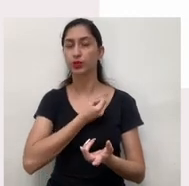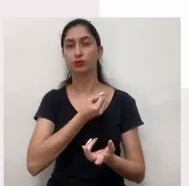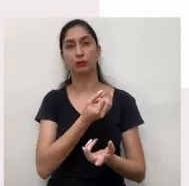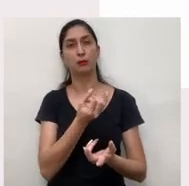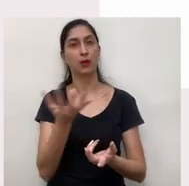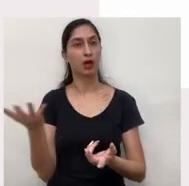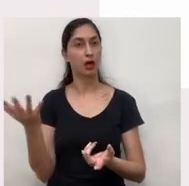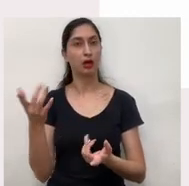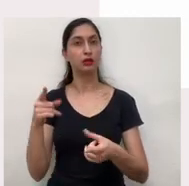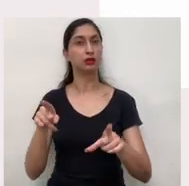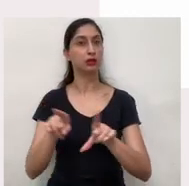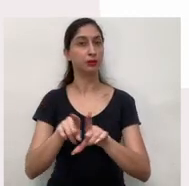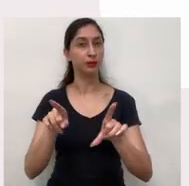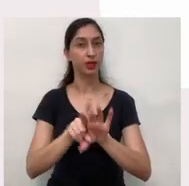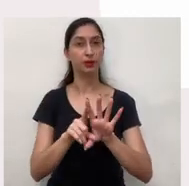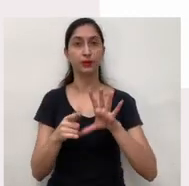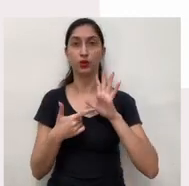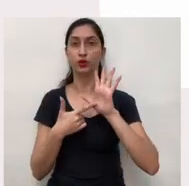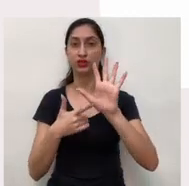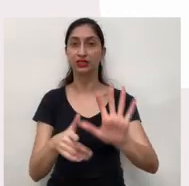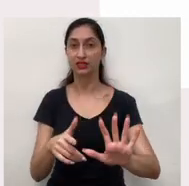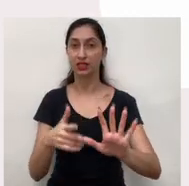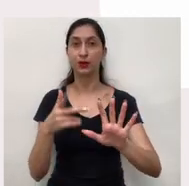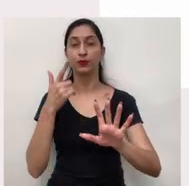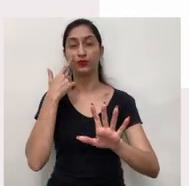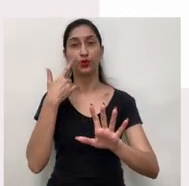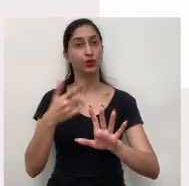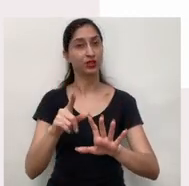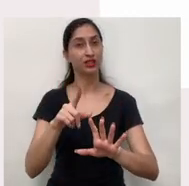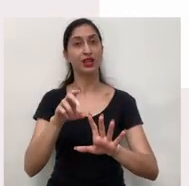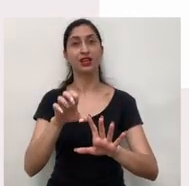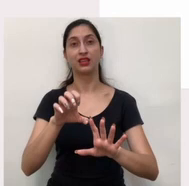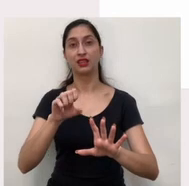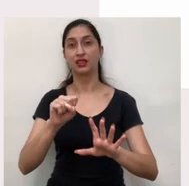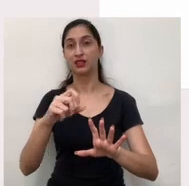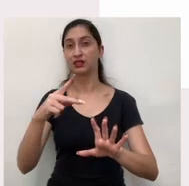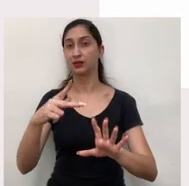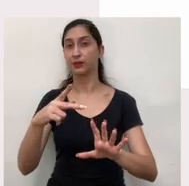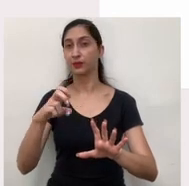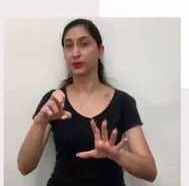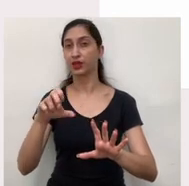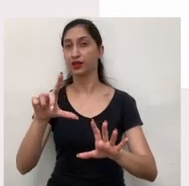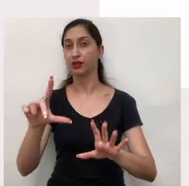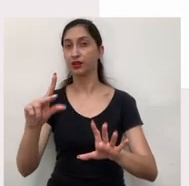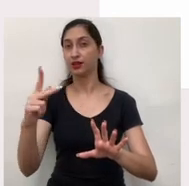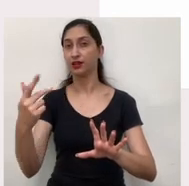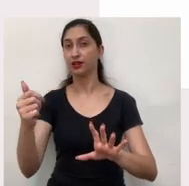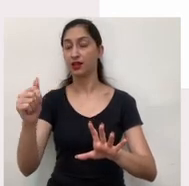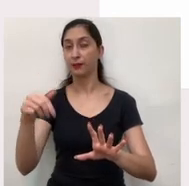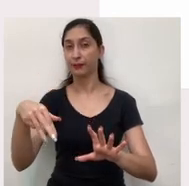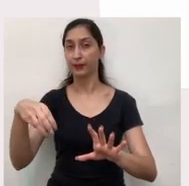estruturas, né? A natureza do ornamento é essa do espelhamento, da replicação, né?